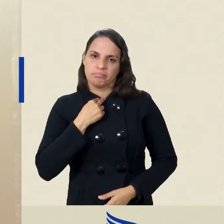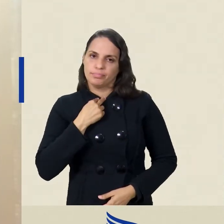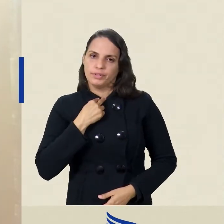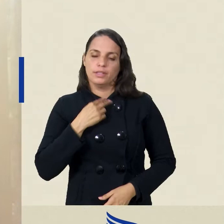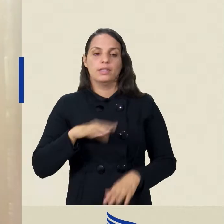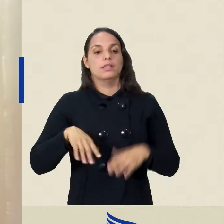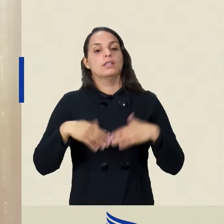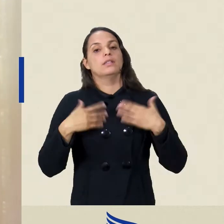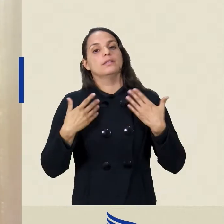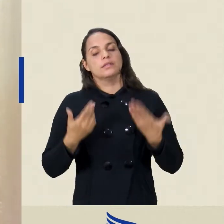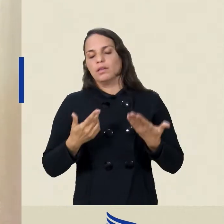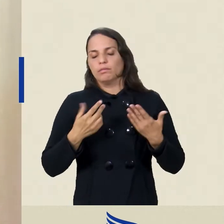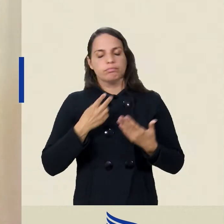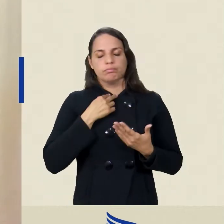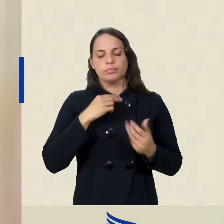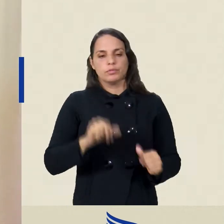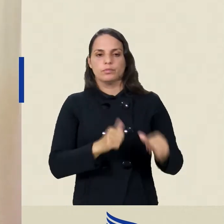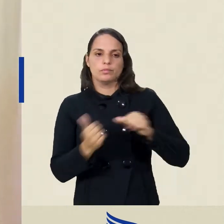ser batizados.